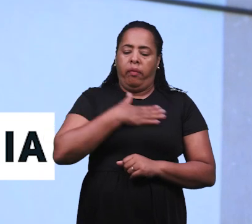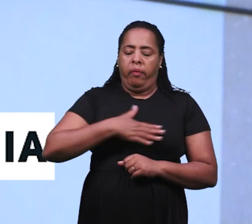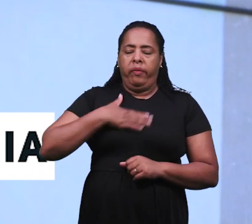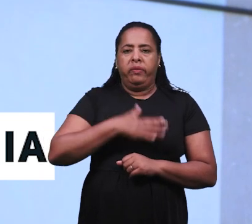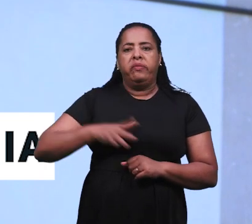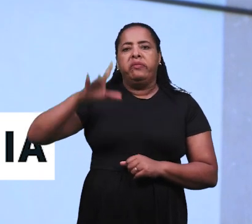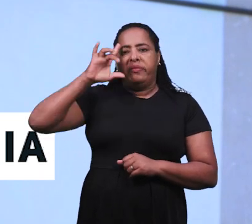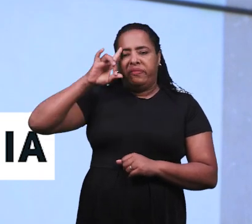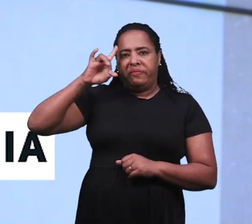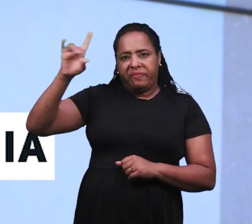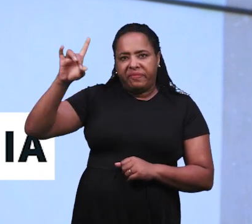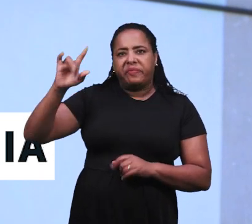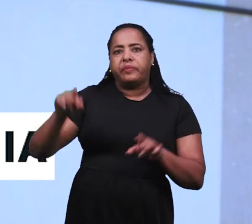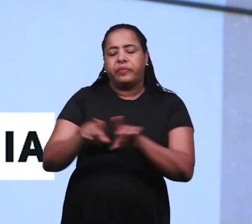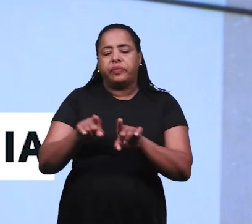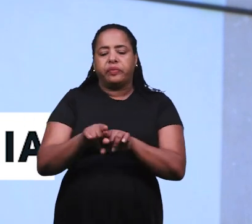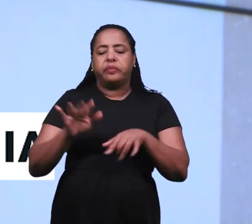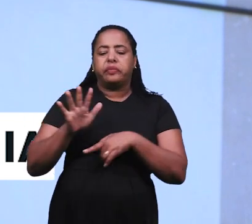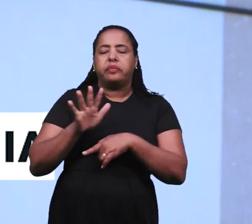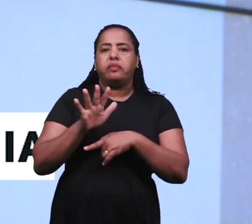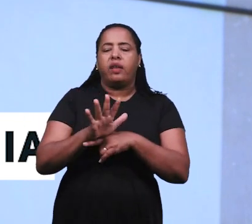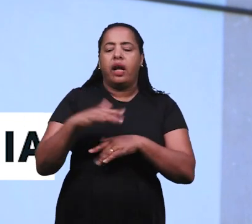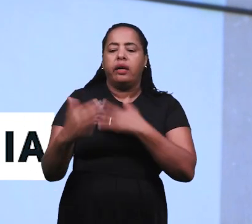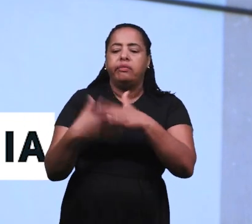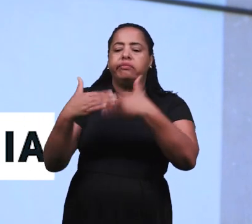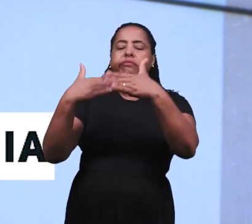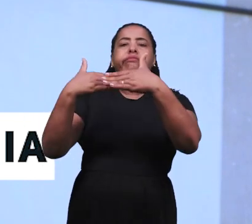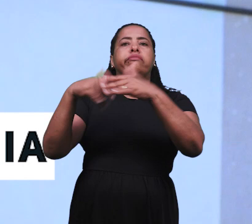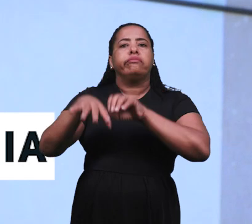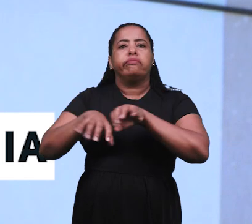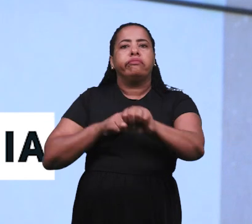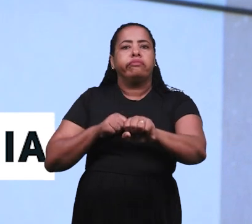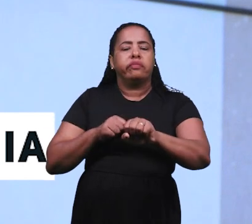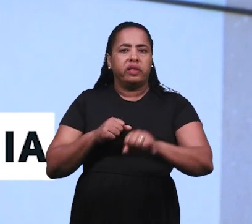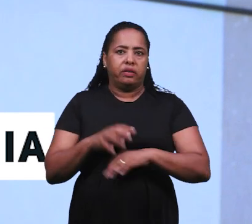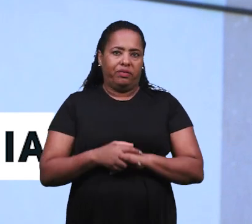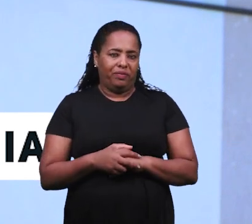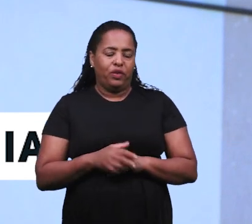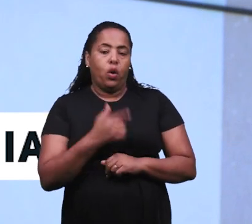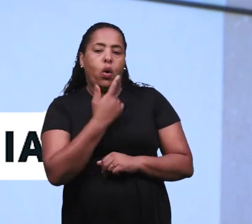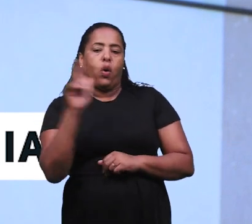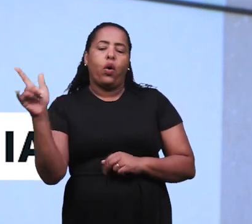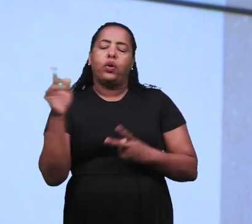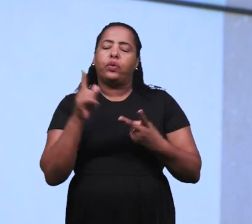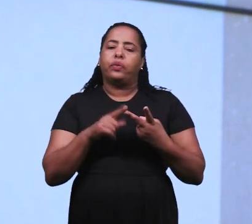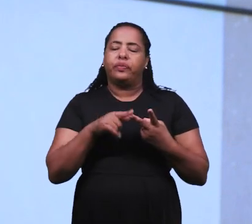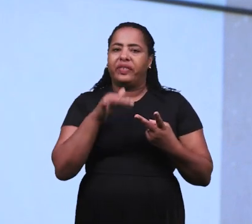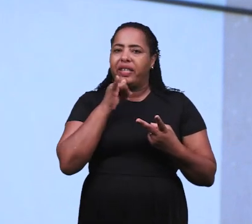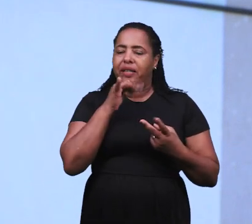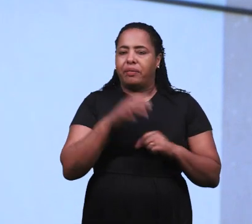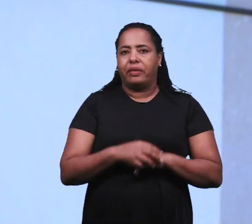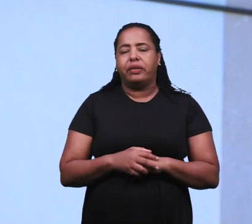Deus, e isso vai ajudando a formação dos alunos. Por exemplo, mais um exemplozinho aqui. Fica à vontade.